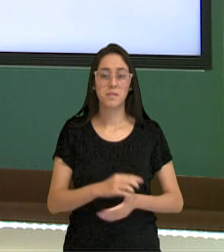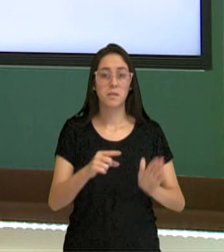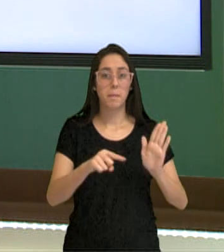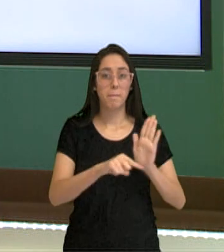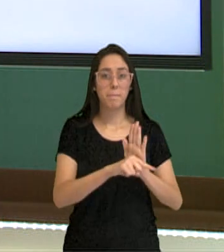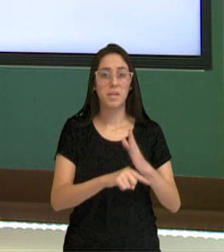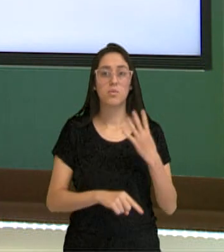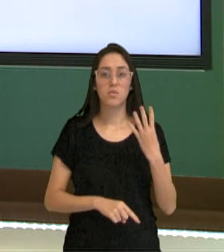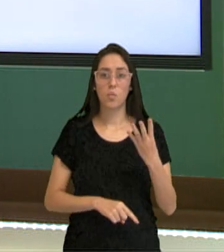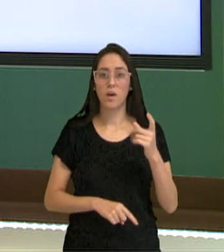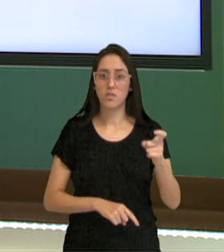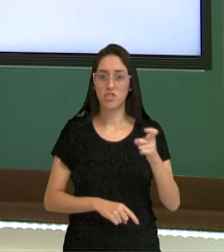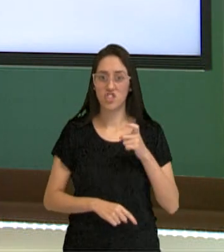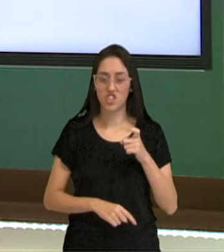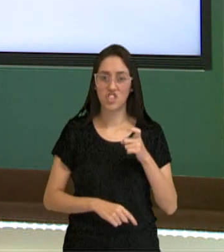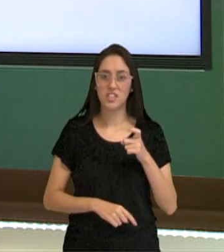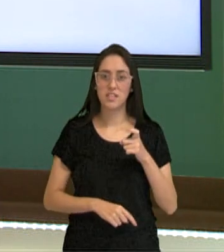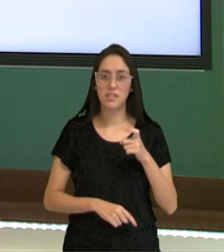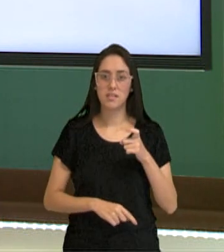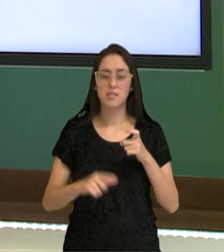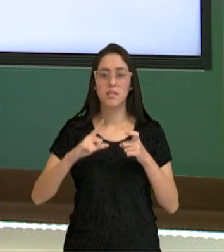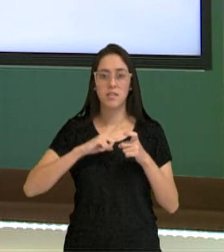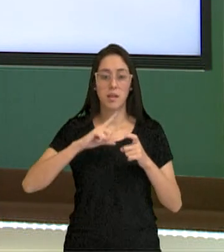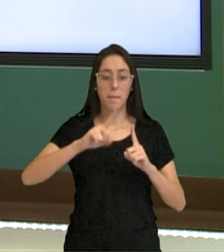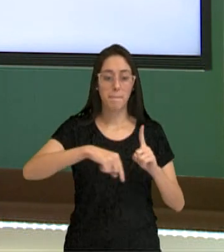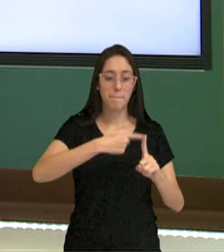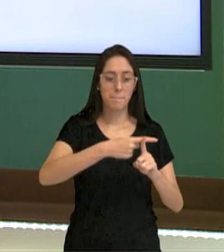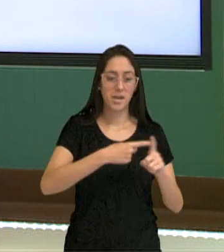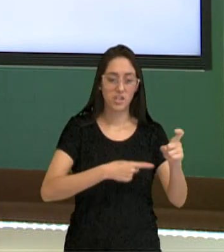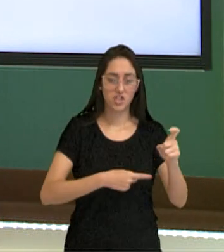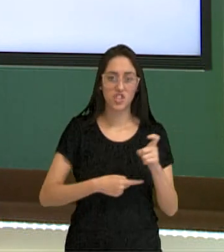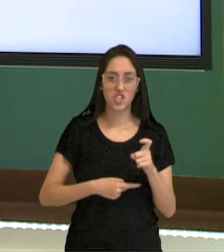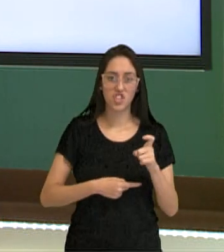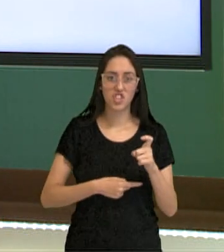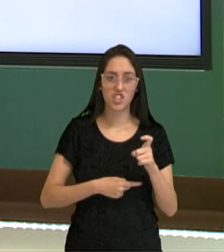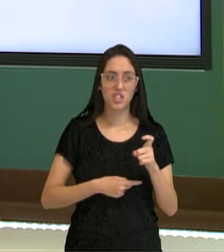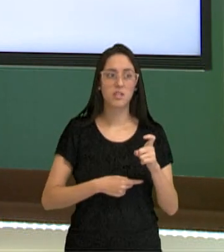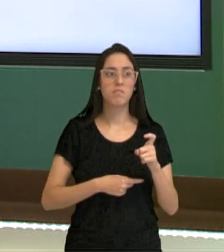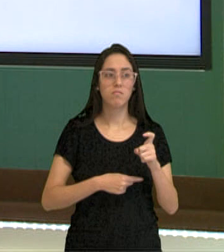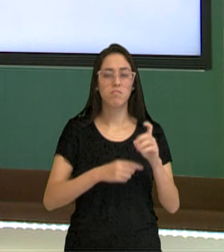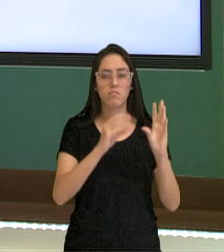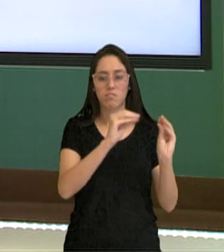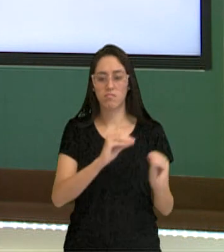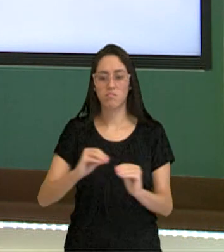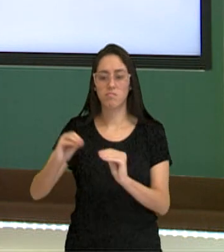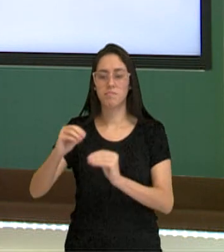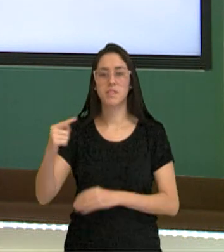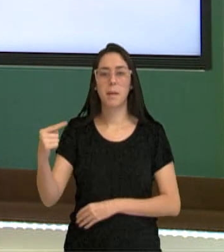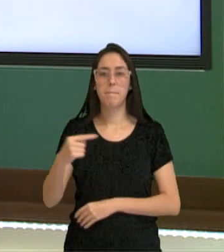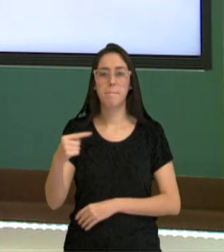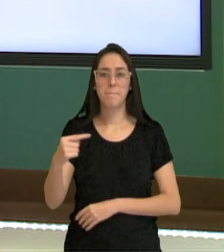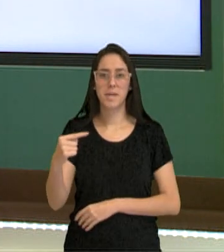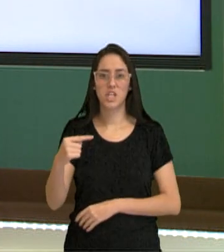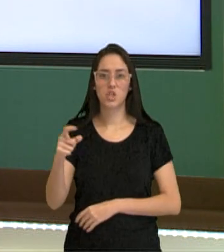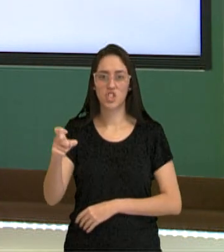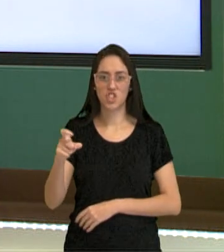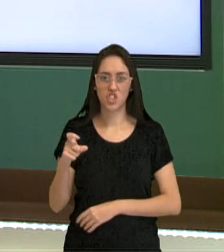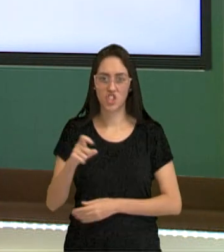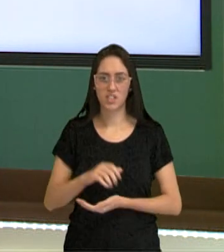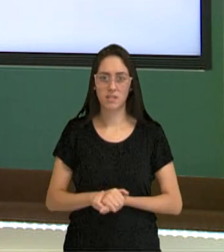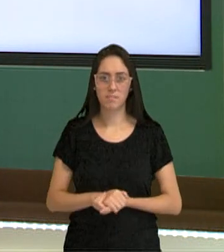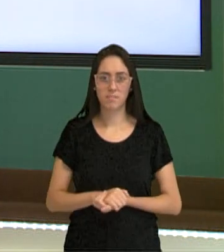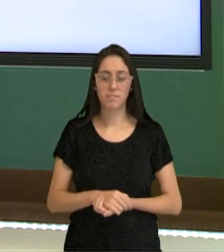4x, eu já vou trazer esse mais x para o primeiro membro, menos x, tá bom?